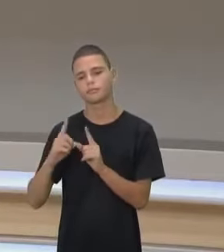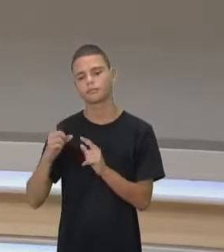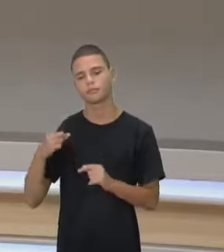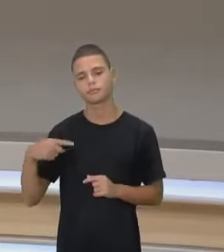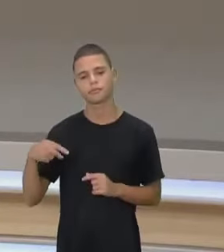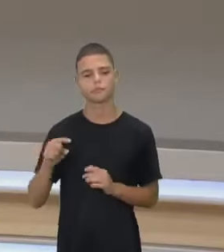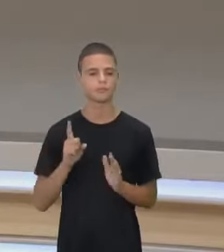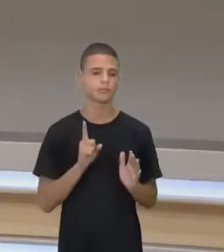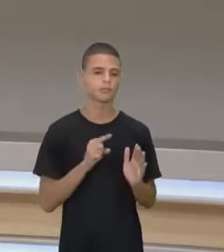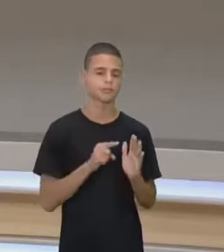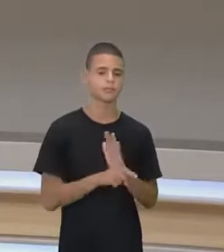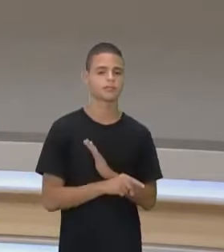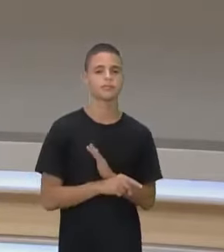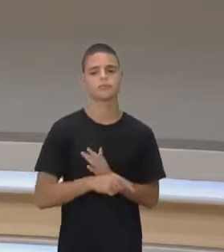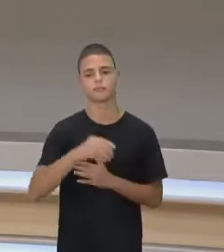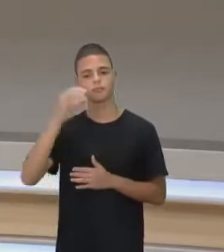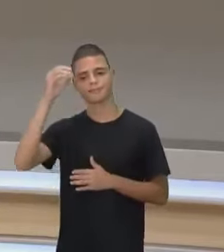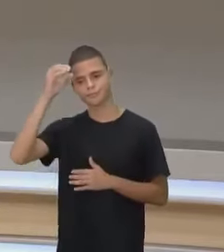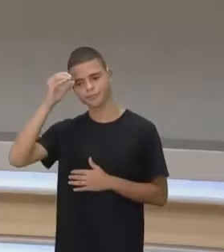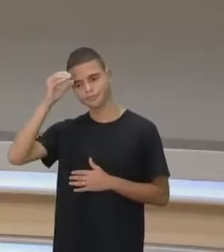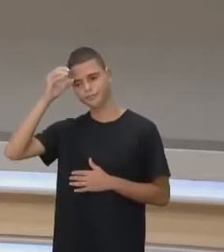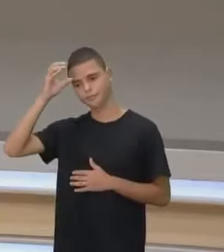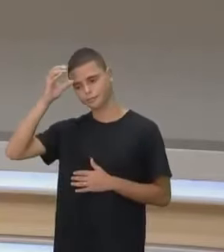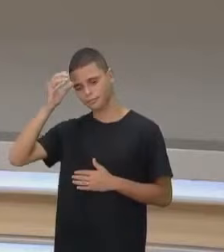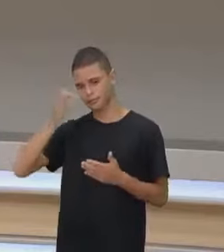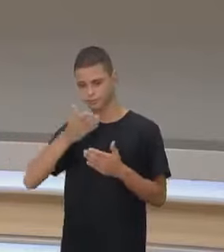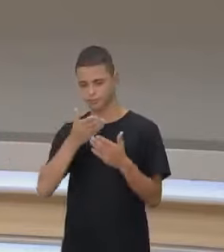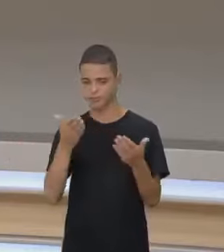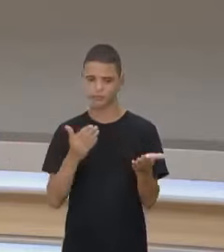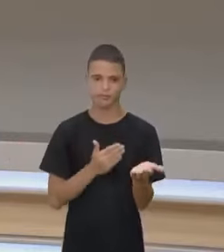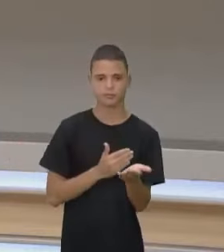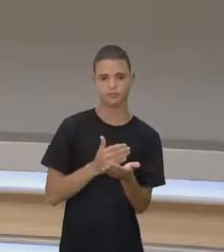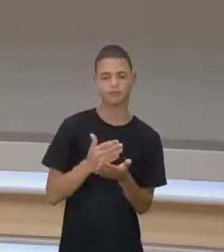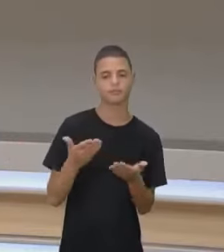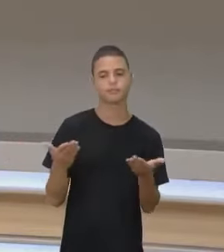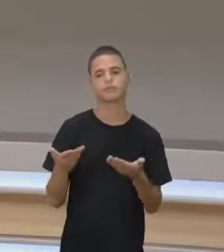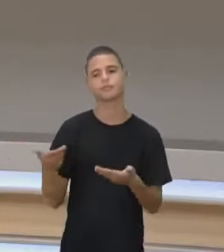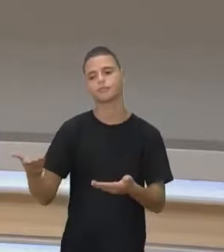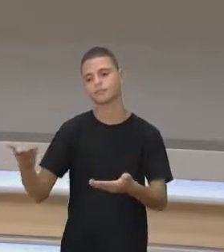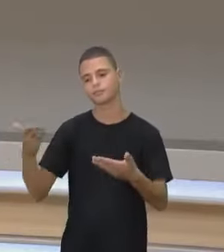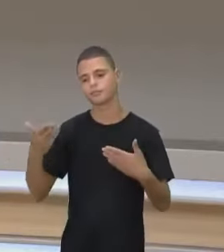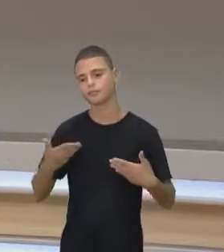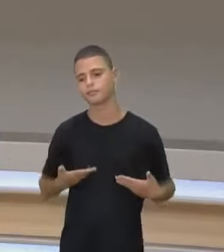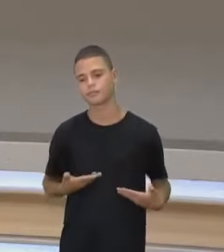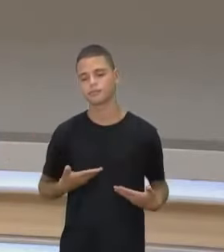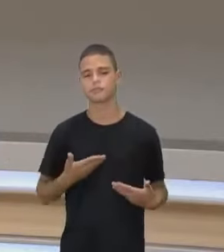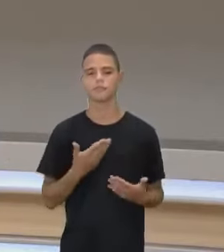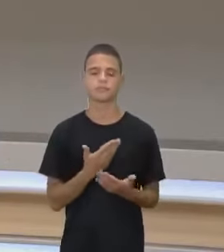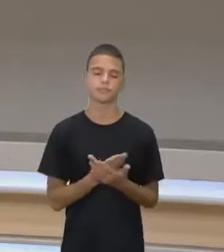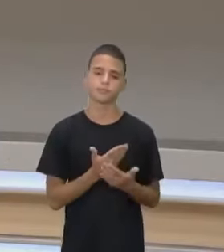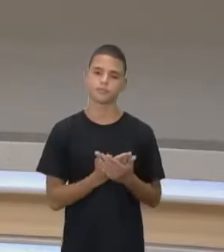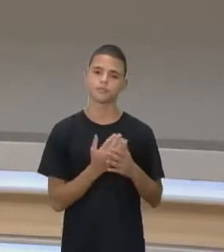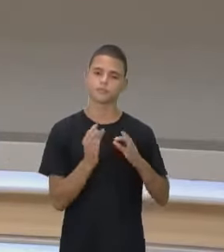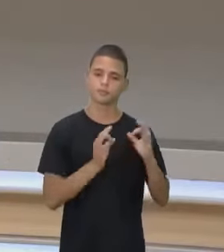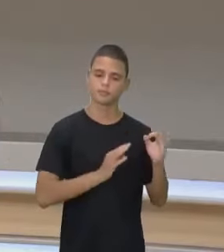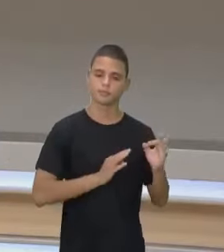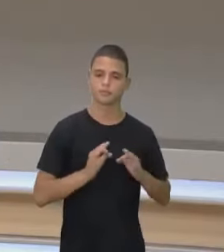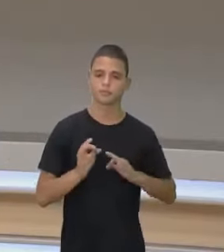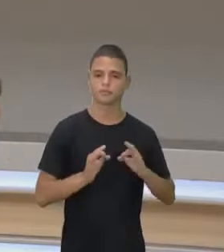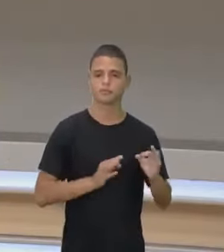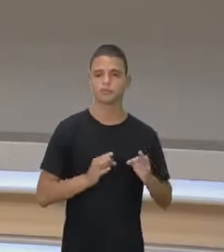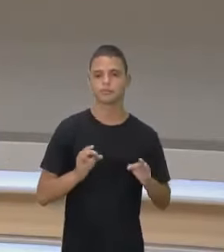estamos aprofundando o conhecimento. Então, os que estão chegando agora, muito bem-vindos. A aula foi montada pensando